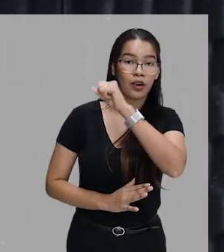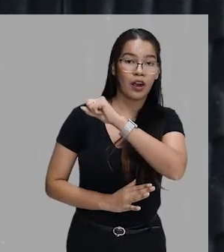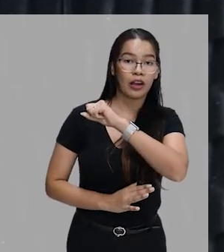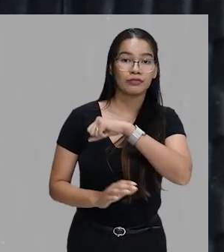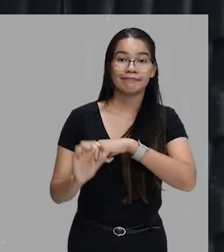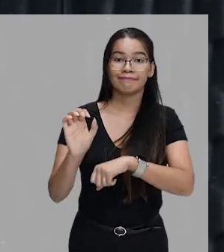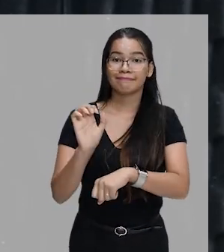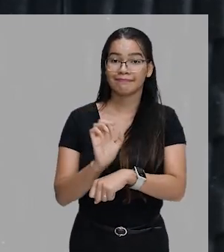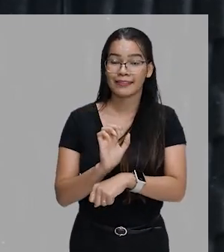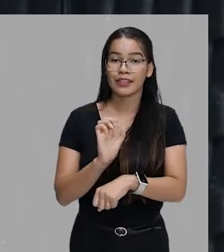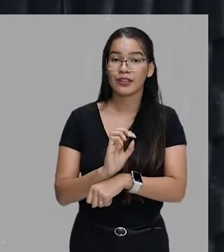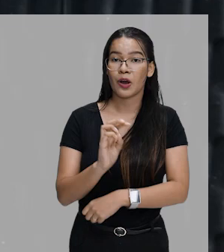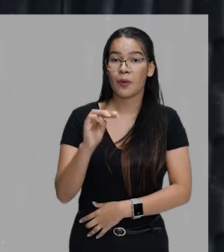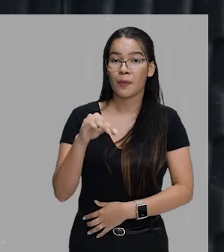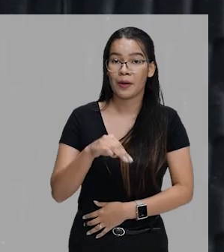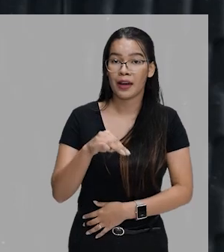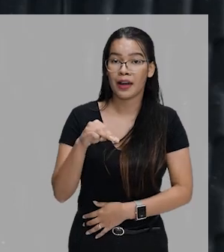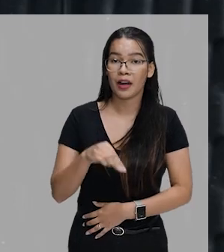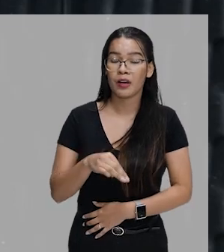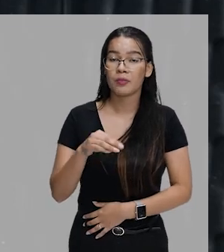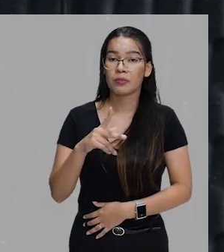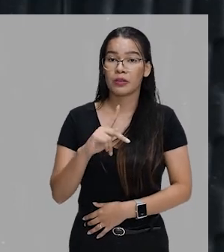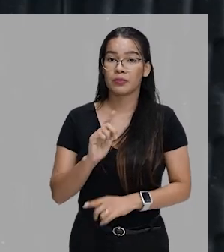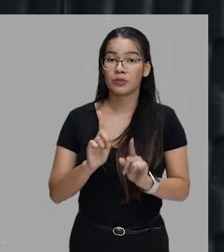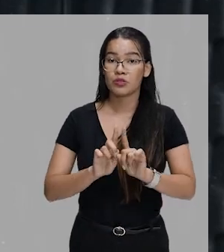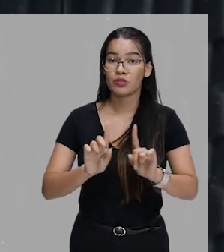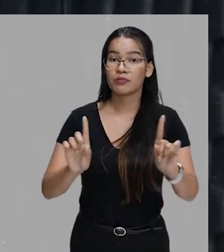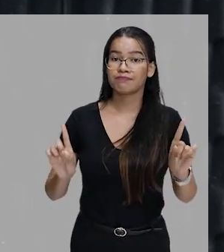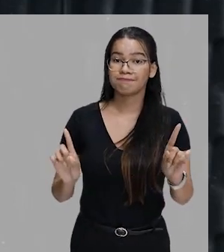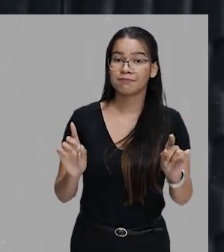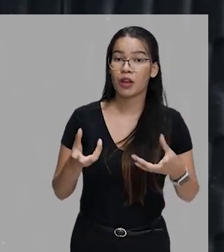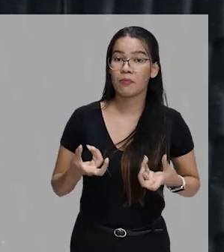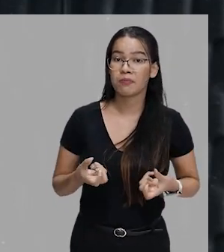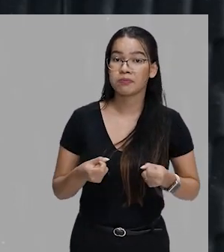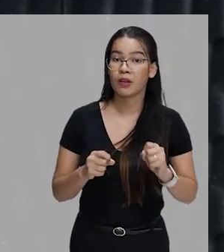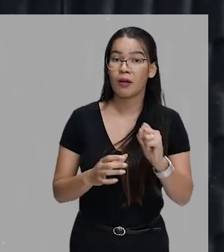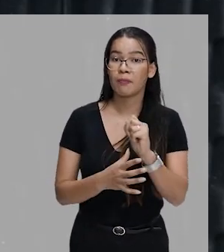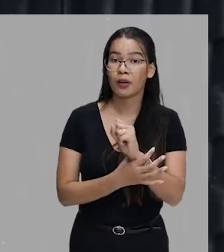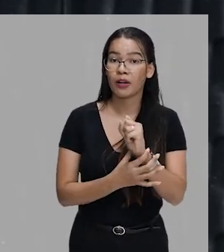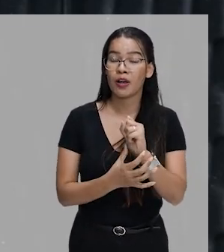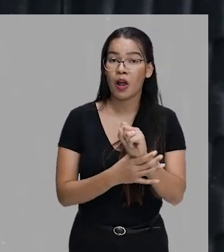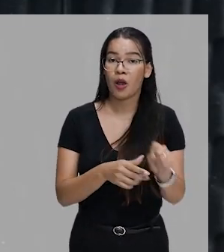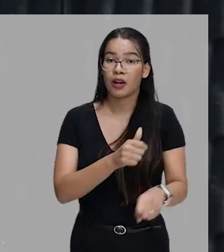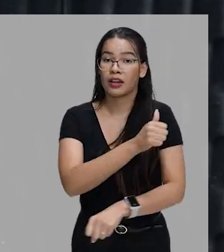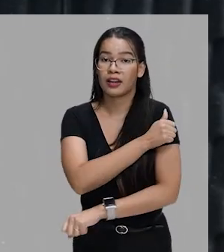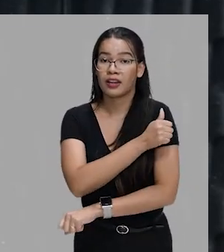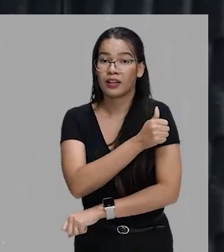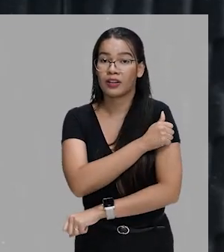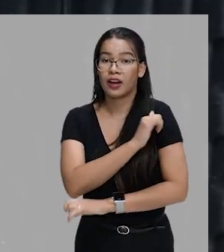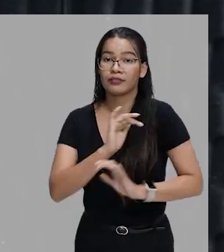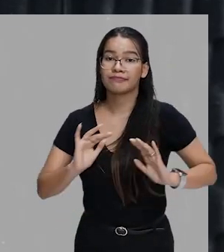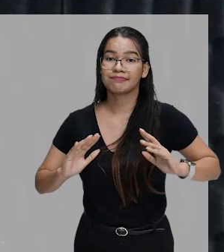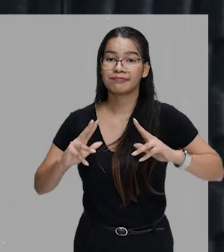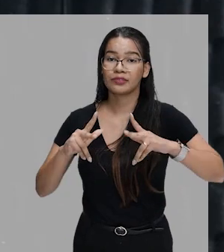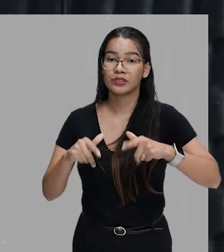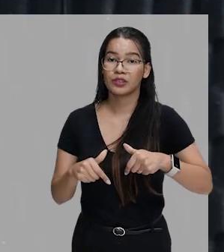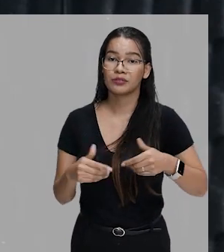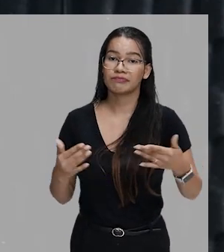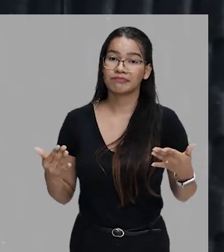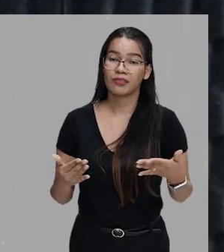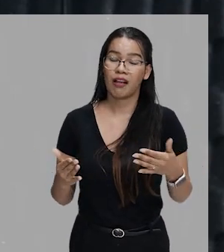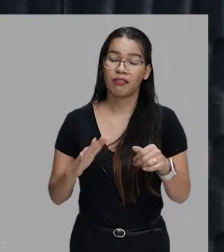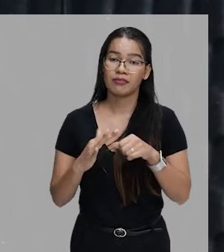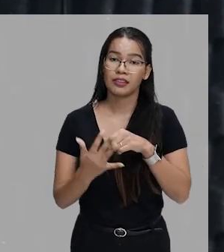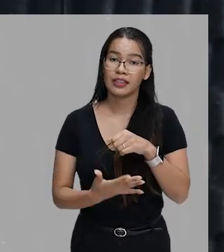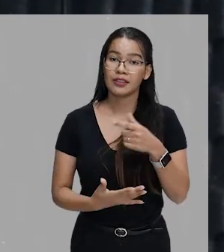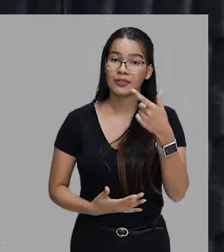Estado, é um protocolo para proteger a nós, aos alunos, a comunidade em geral, nesse momento tão difícil.